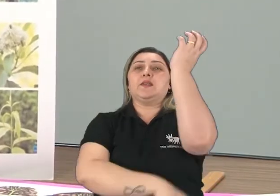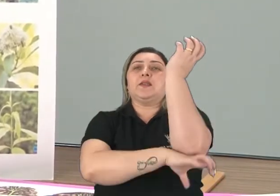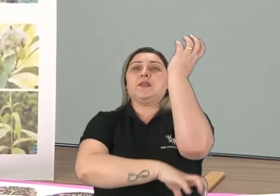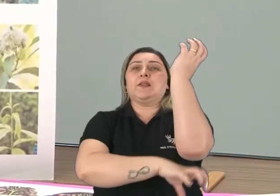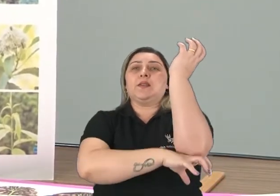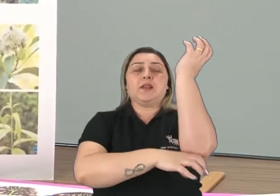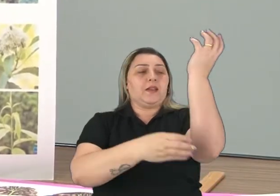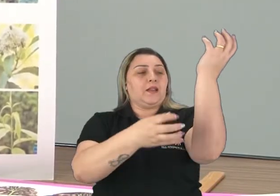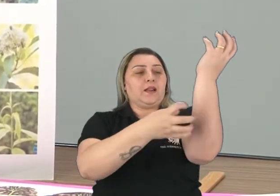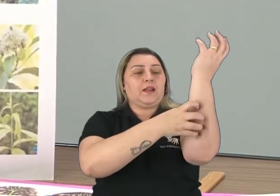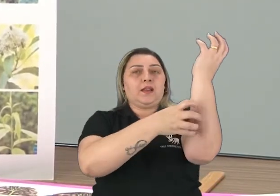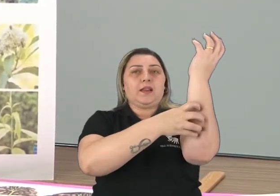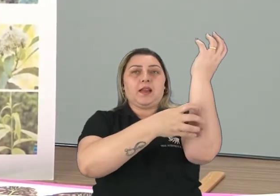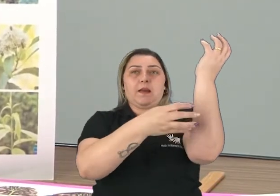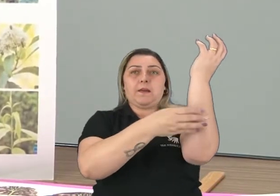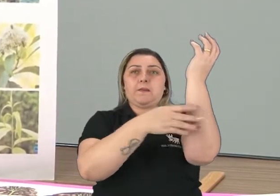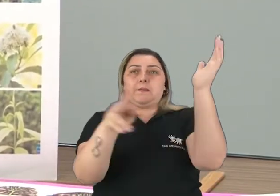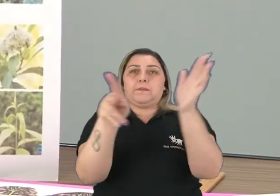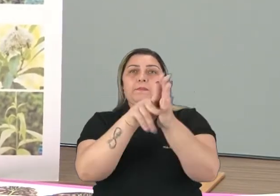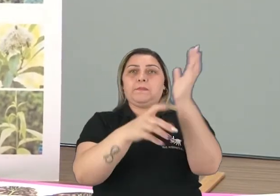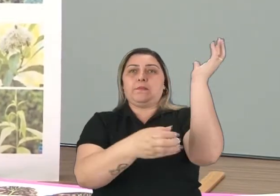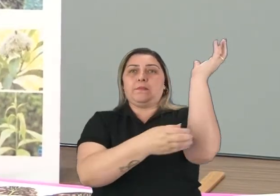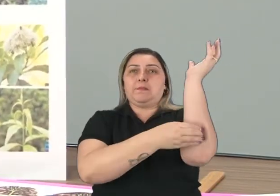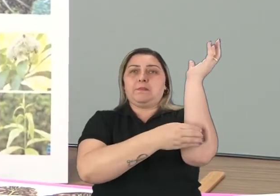tronco de outra árvore.